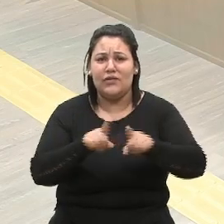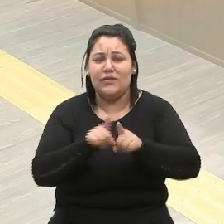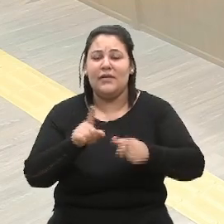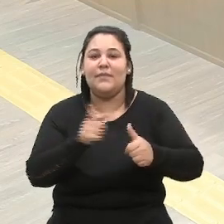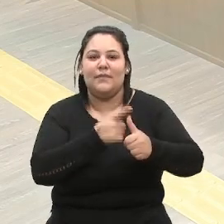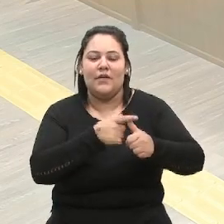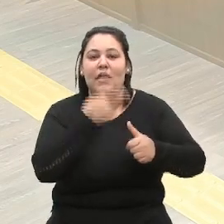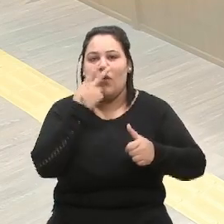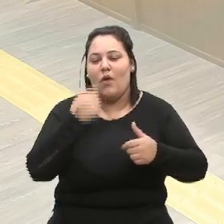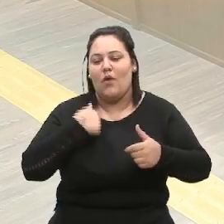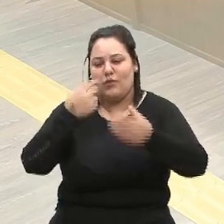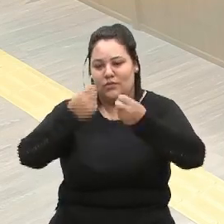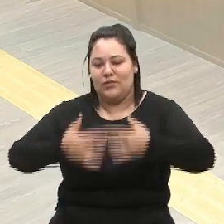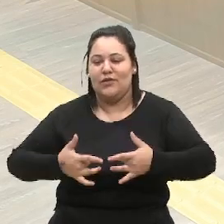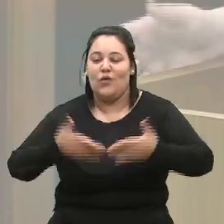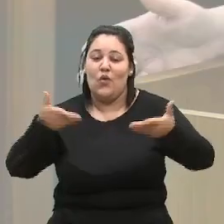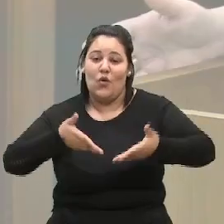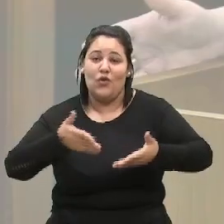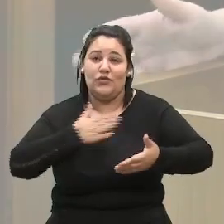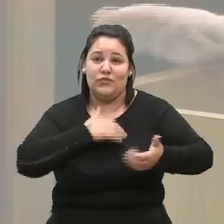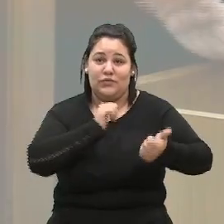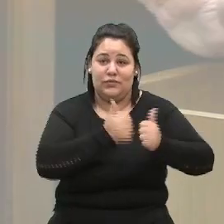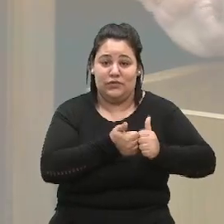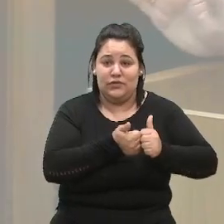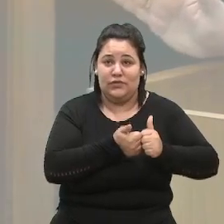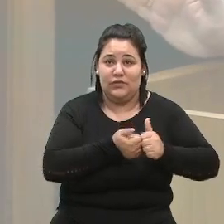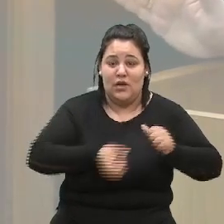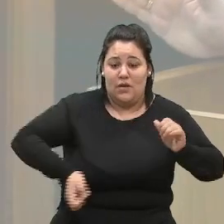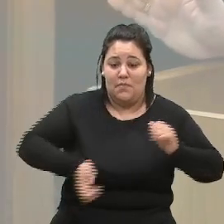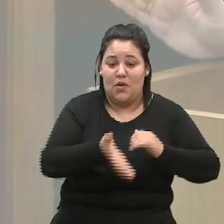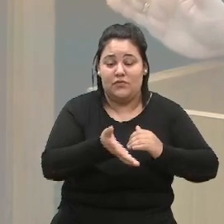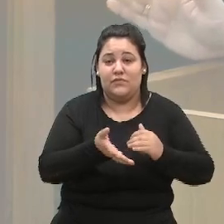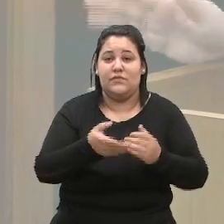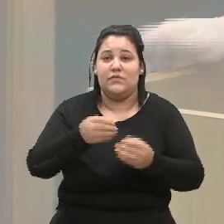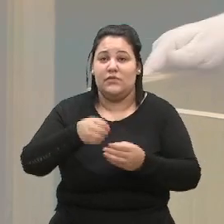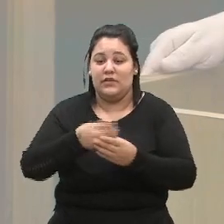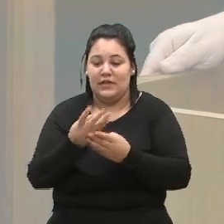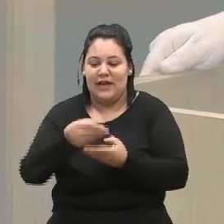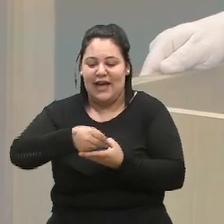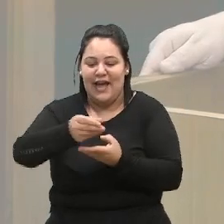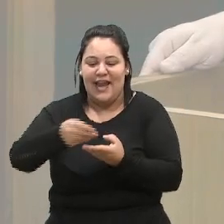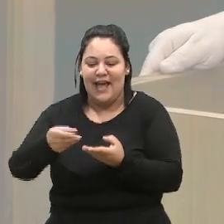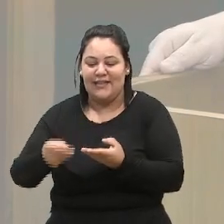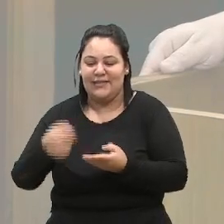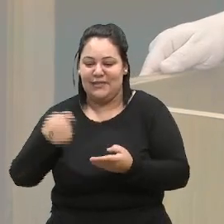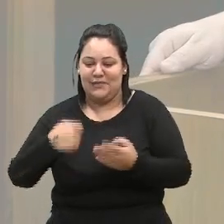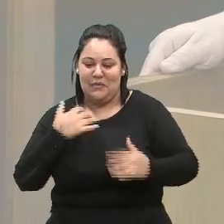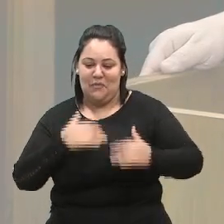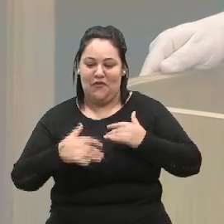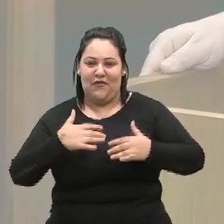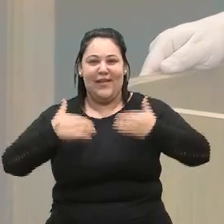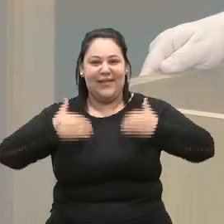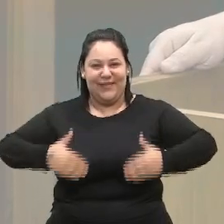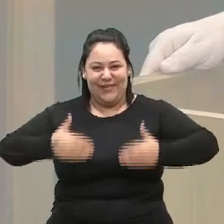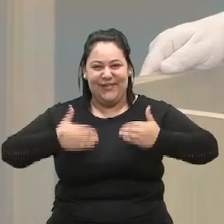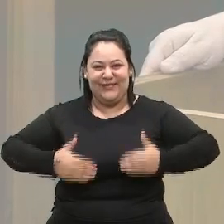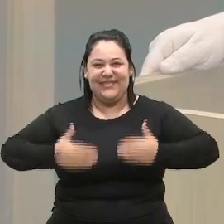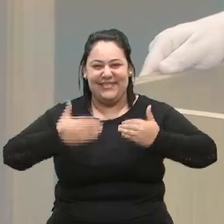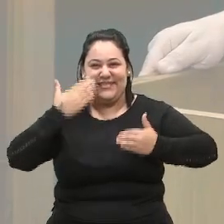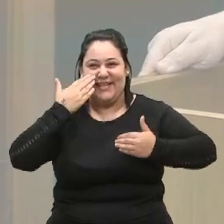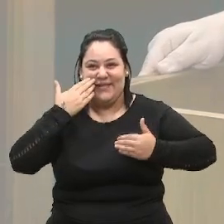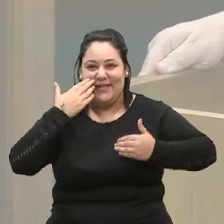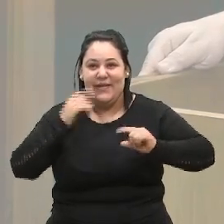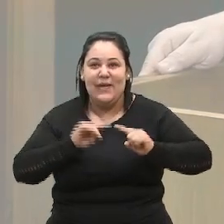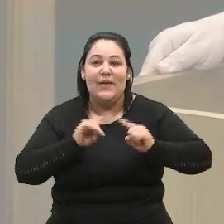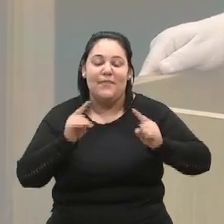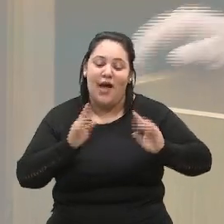hoje o meu esporte favorito é a bocha e a canastra, não precisa, né, se movimentar muito, né, mas Já tive